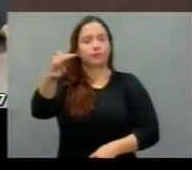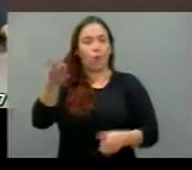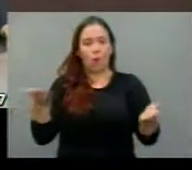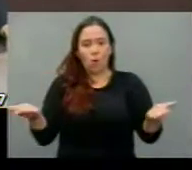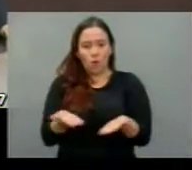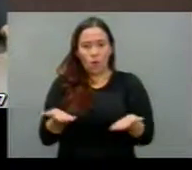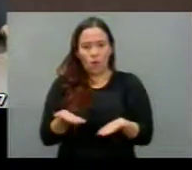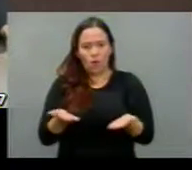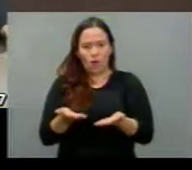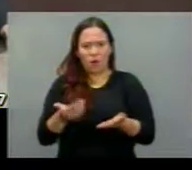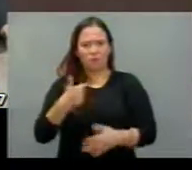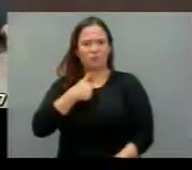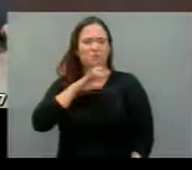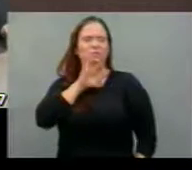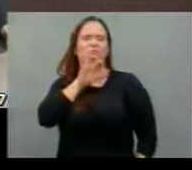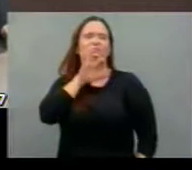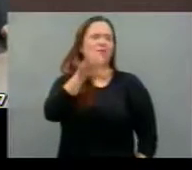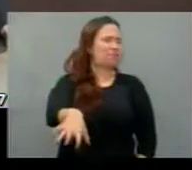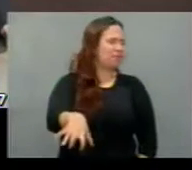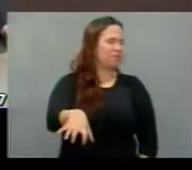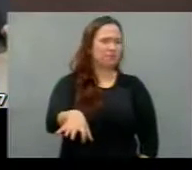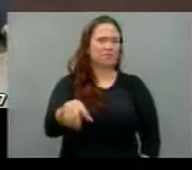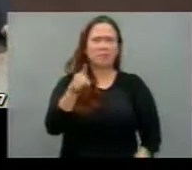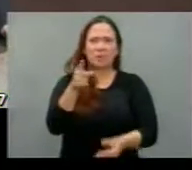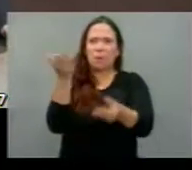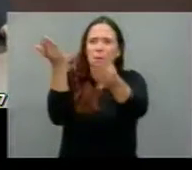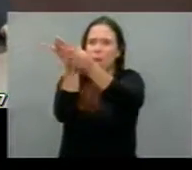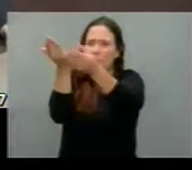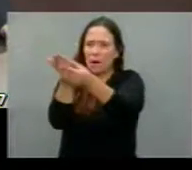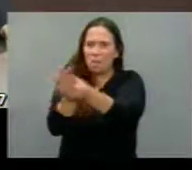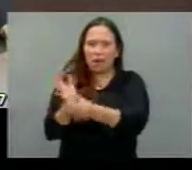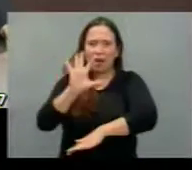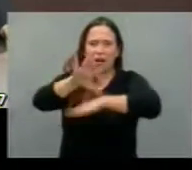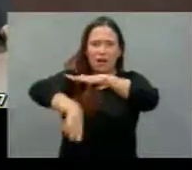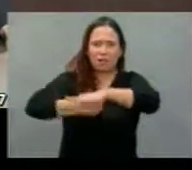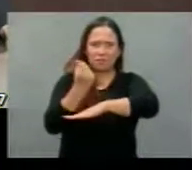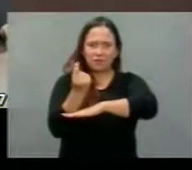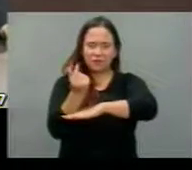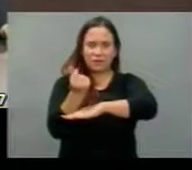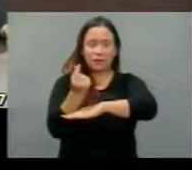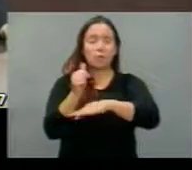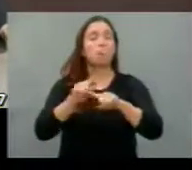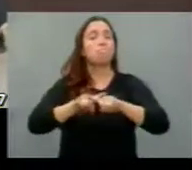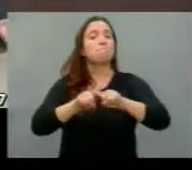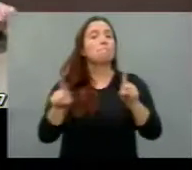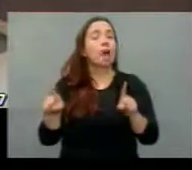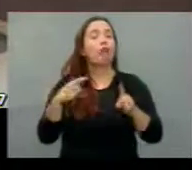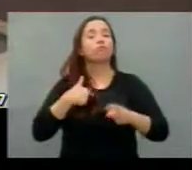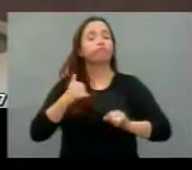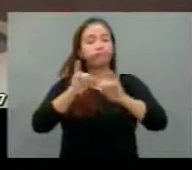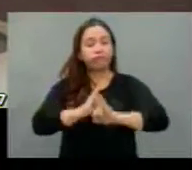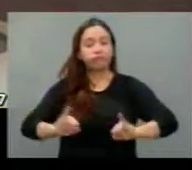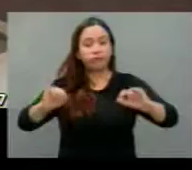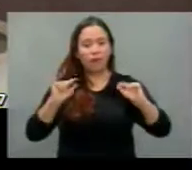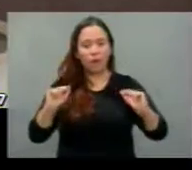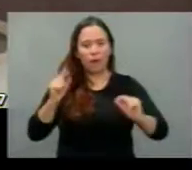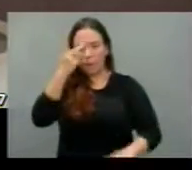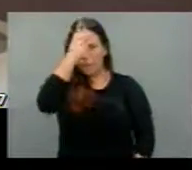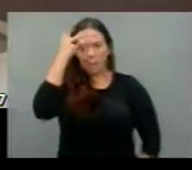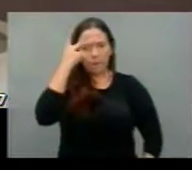particularmente enojado com esses processos, mas eu queria dizer, sobretudo, ao povo que